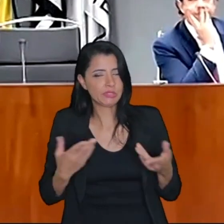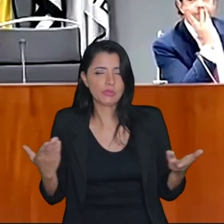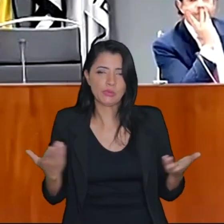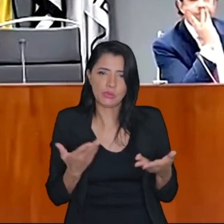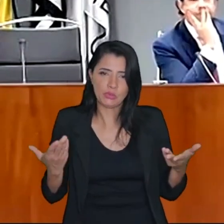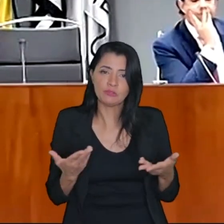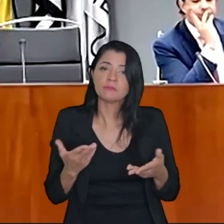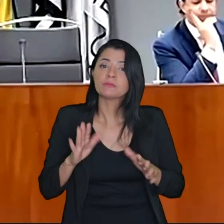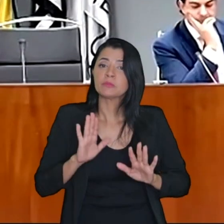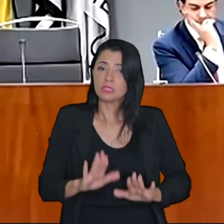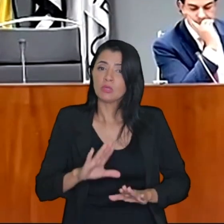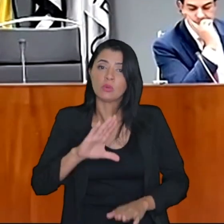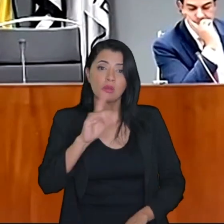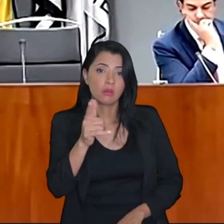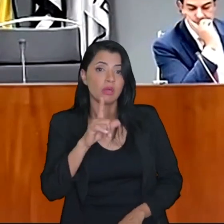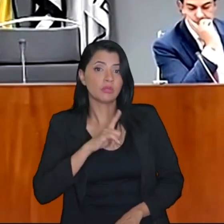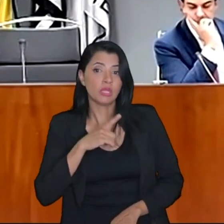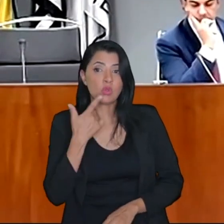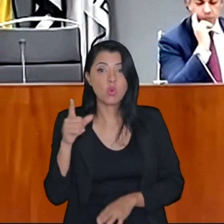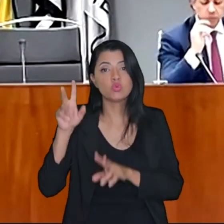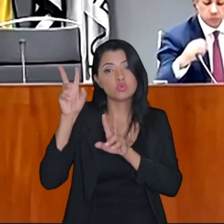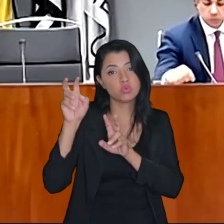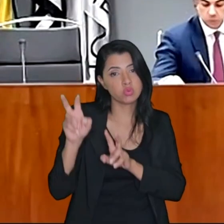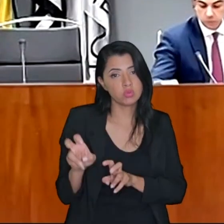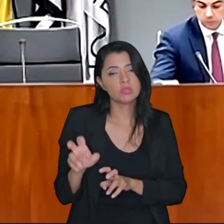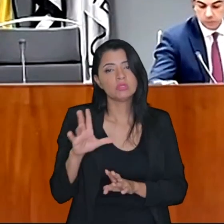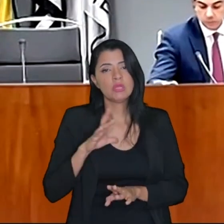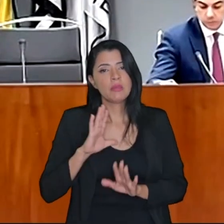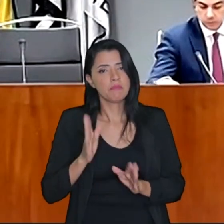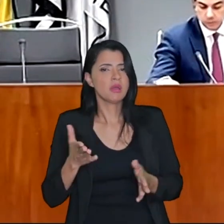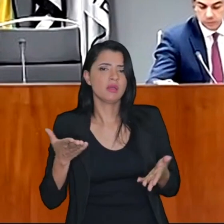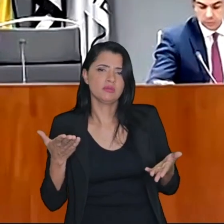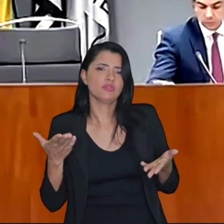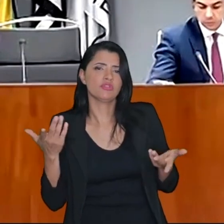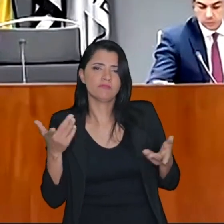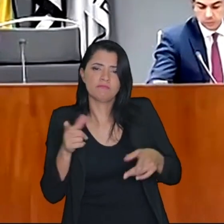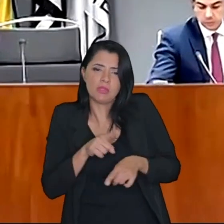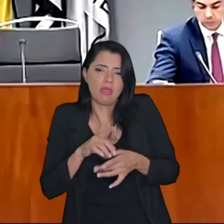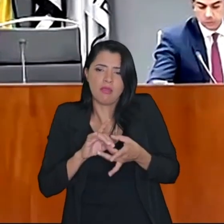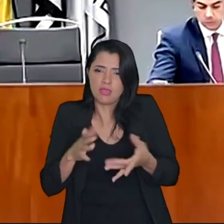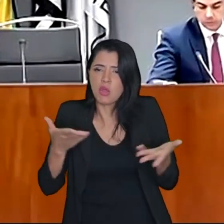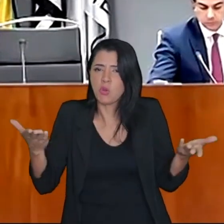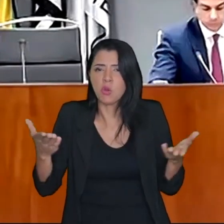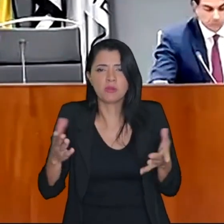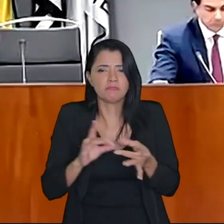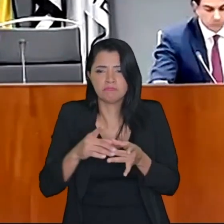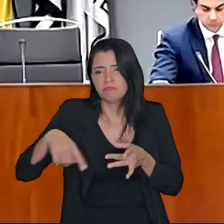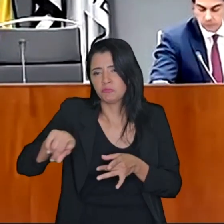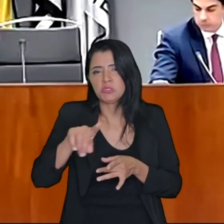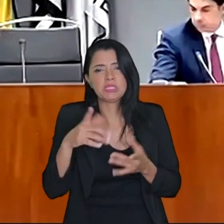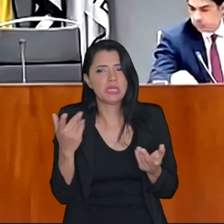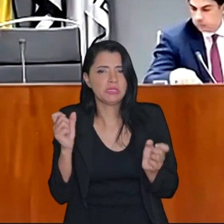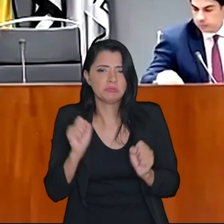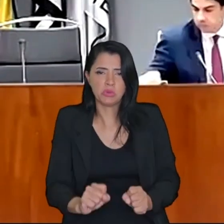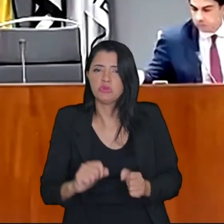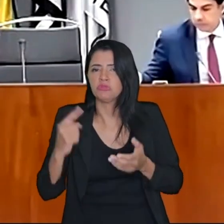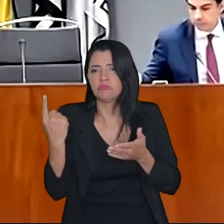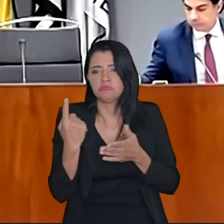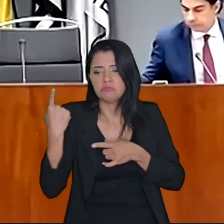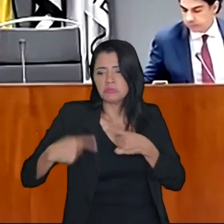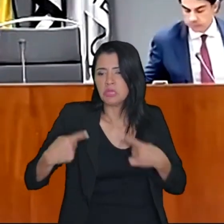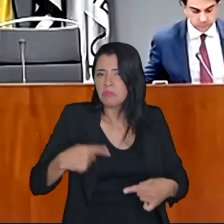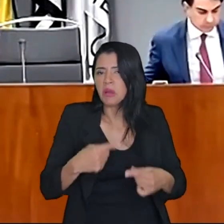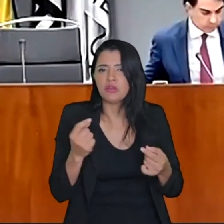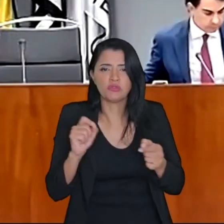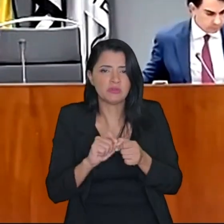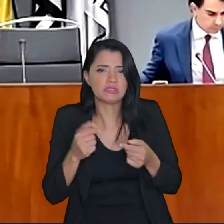aqui. Então, claro que existem outros temas, eu acho que a gente fica aqui à disposição de vocês para fazer esse debate,